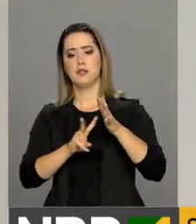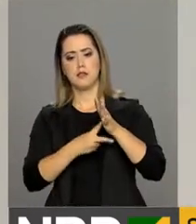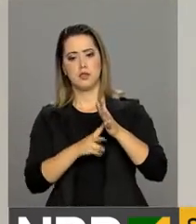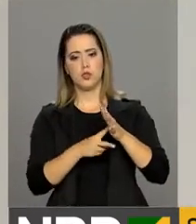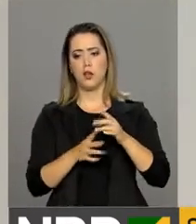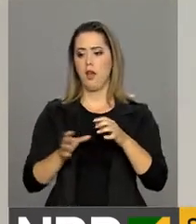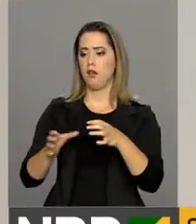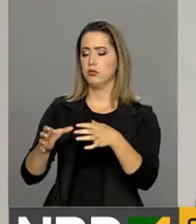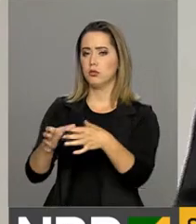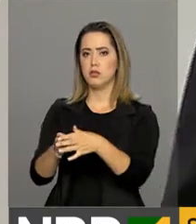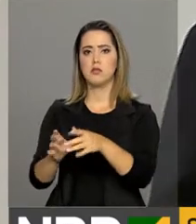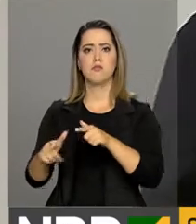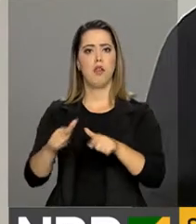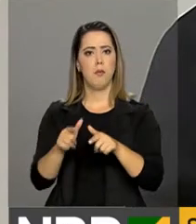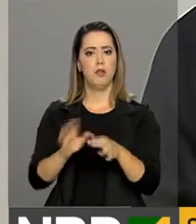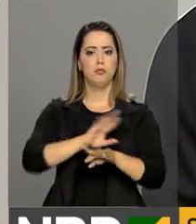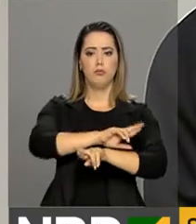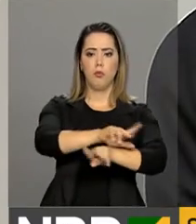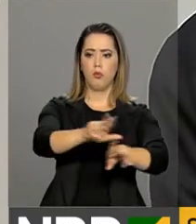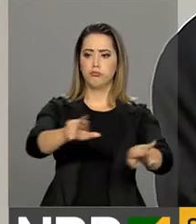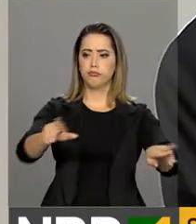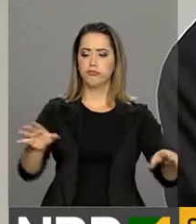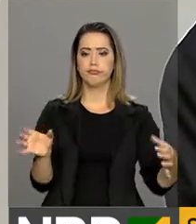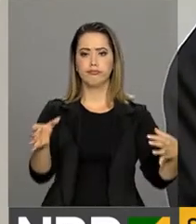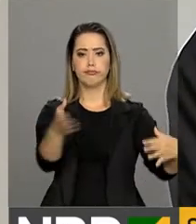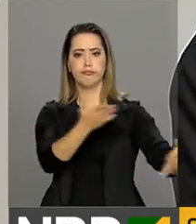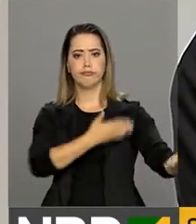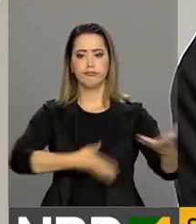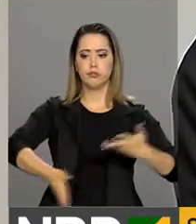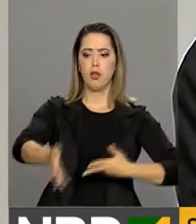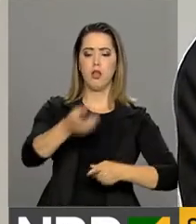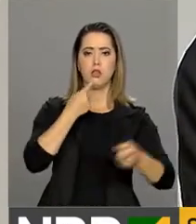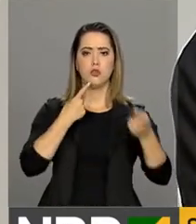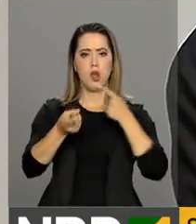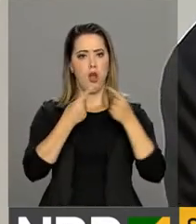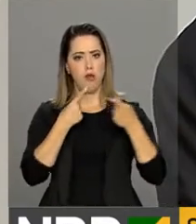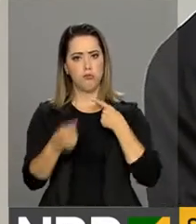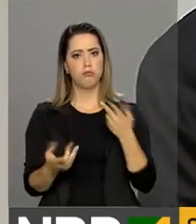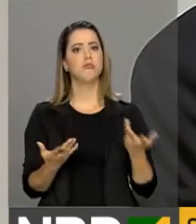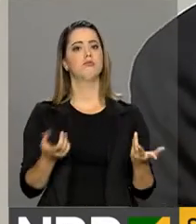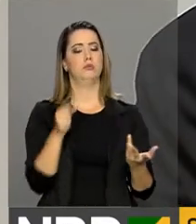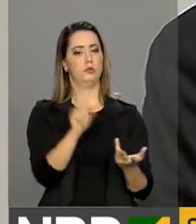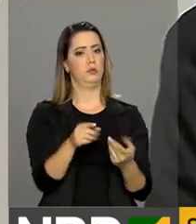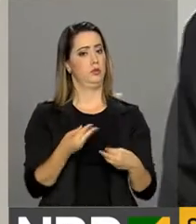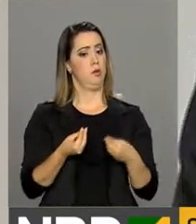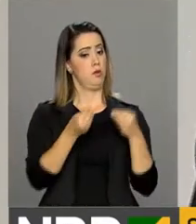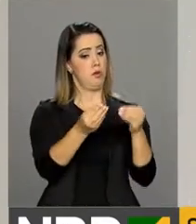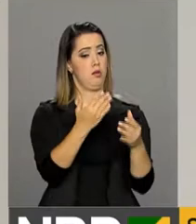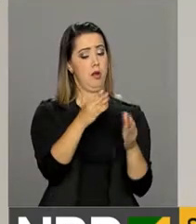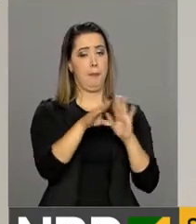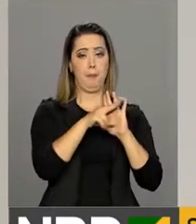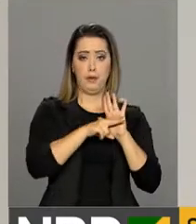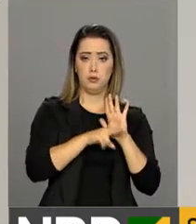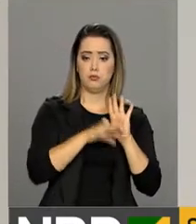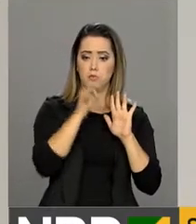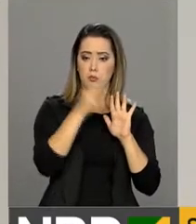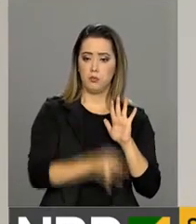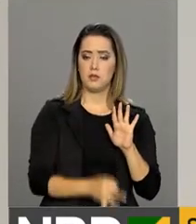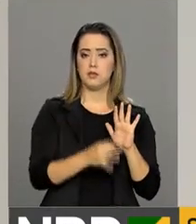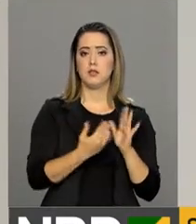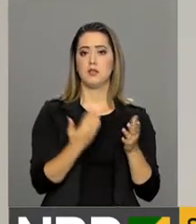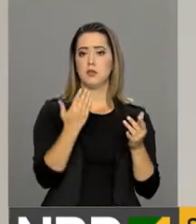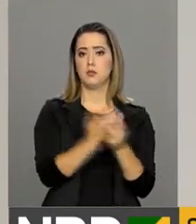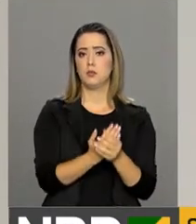enfim as duas alas satisfeita com aquilo e se mandava para o congresso nacional e até